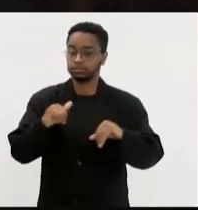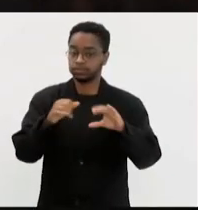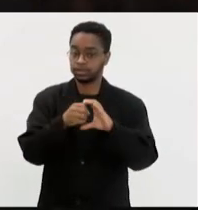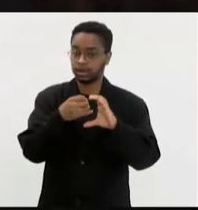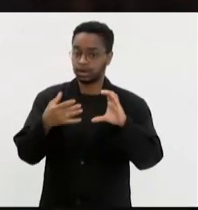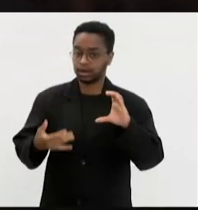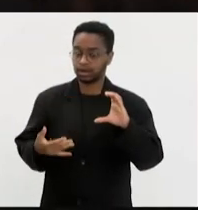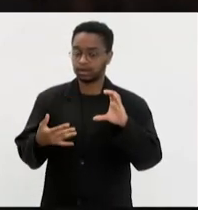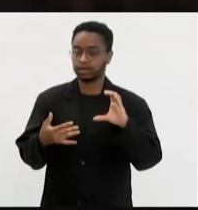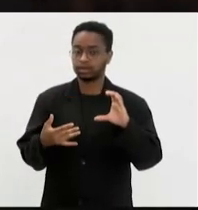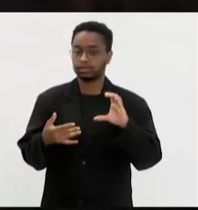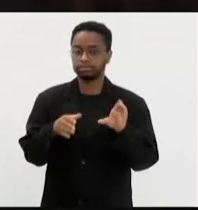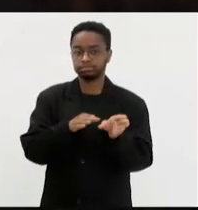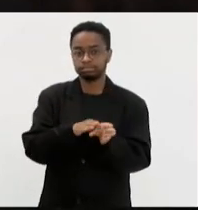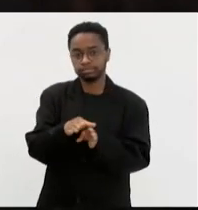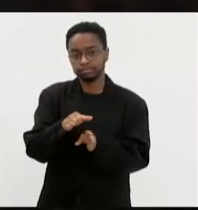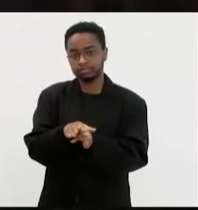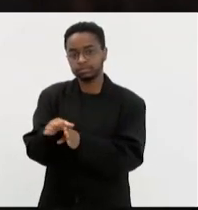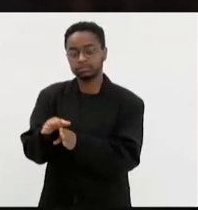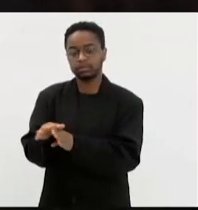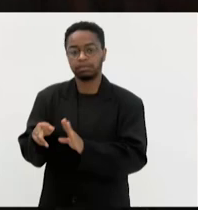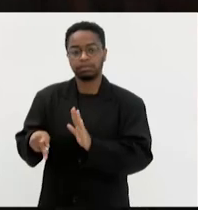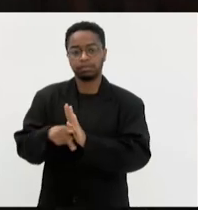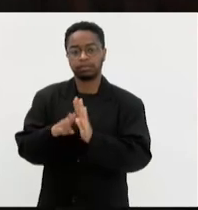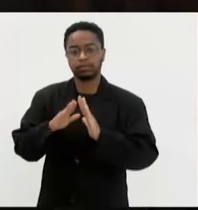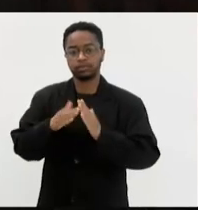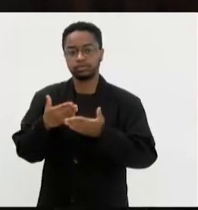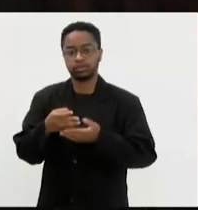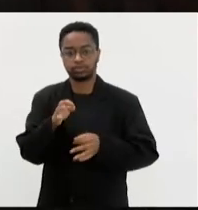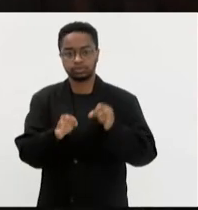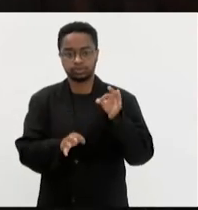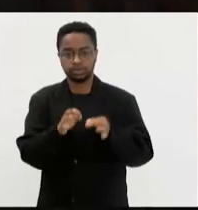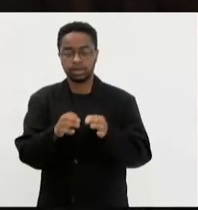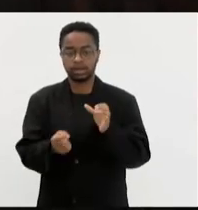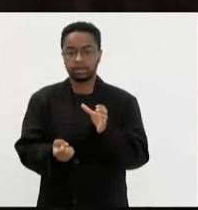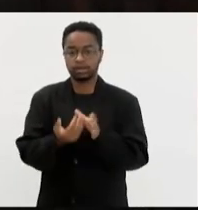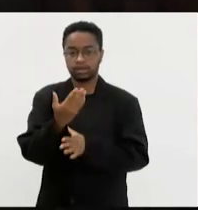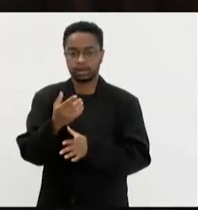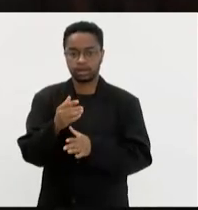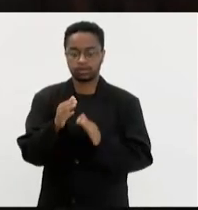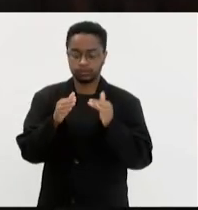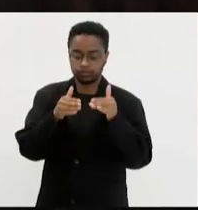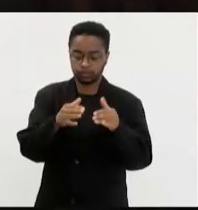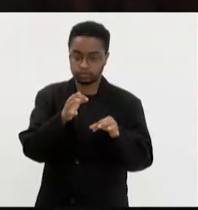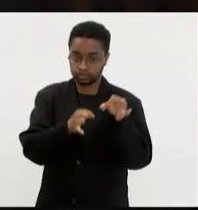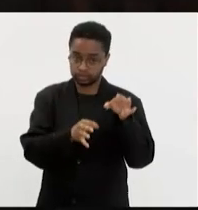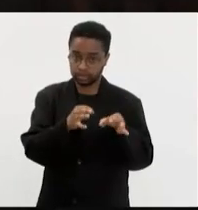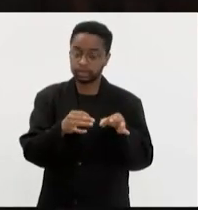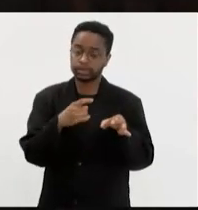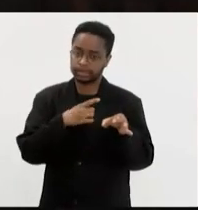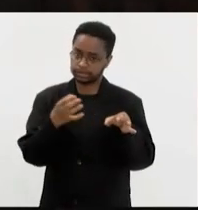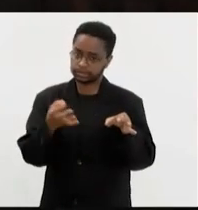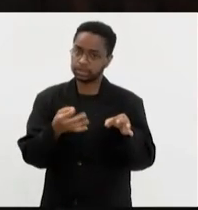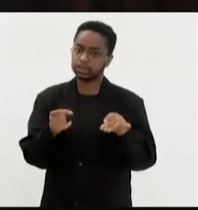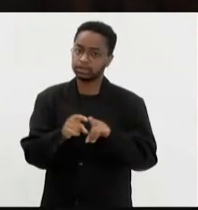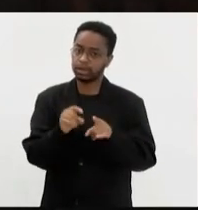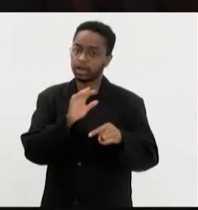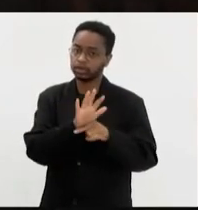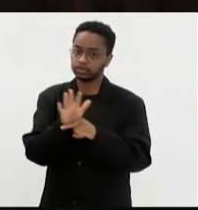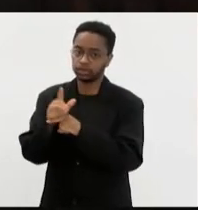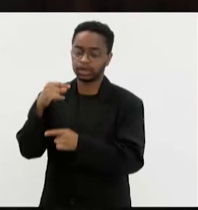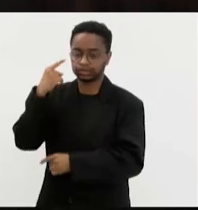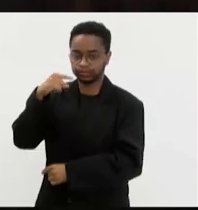de orientação que a escola judiciária tá criando pros juízes também certamente servirá muito pros Advogados